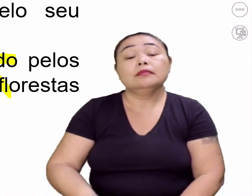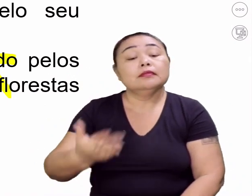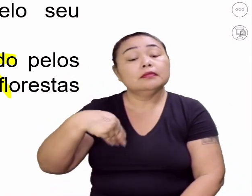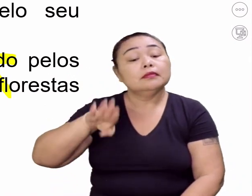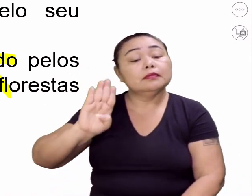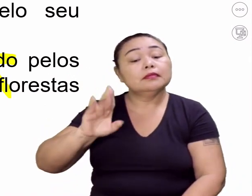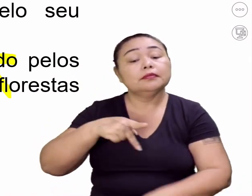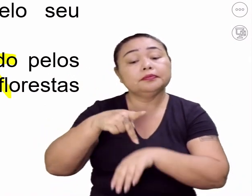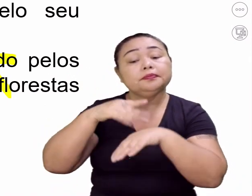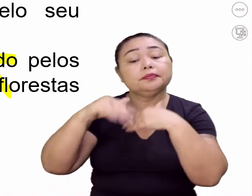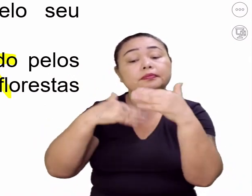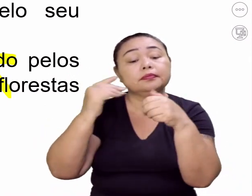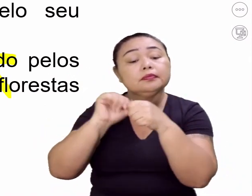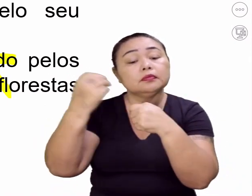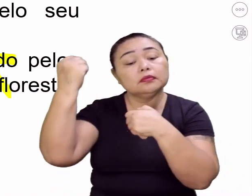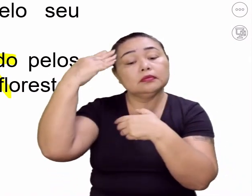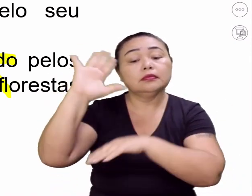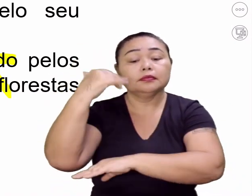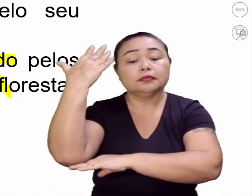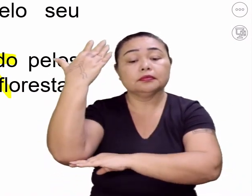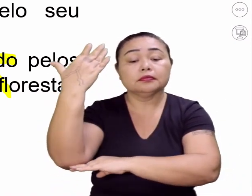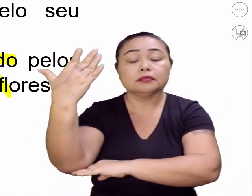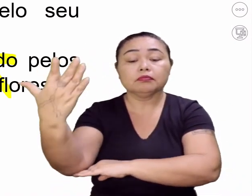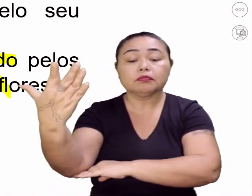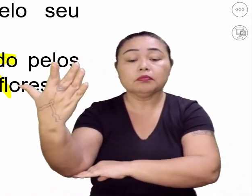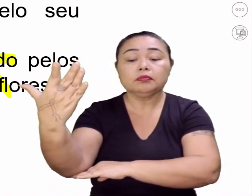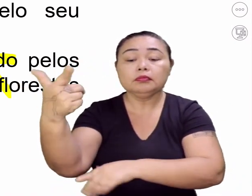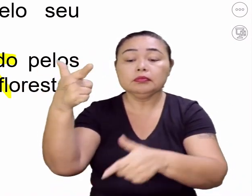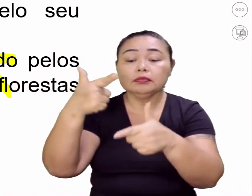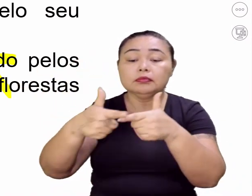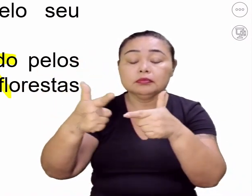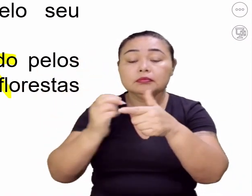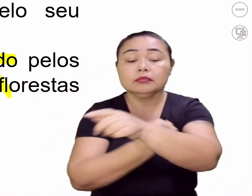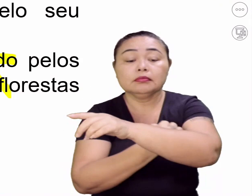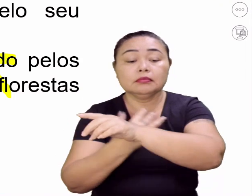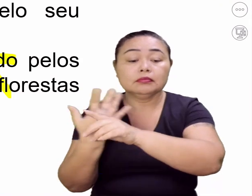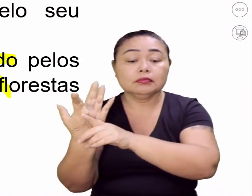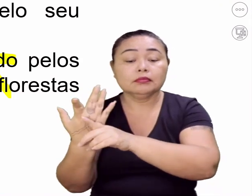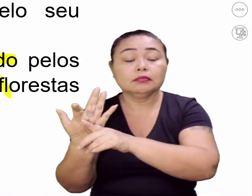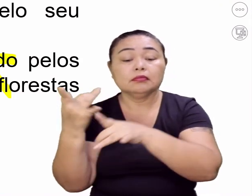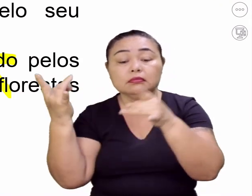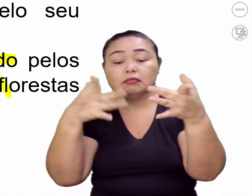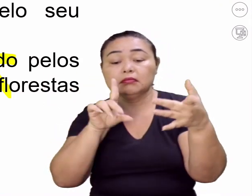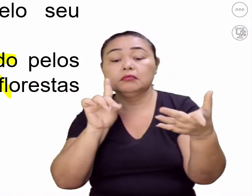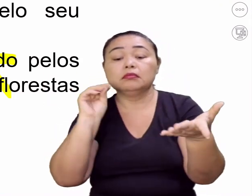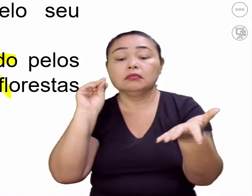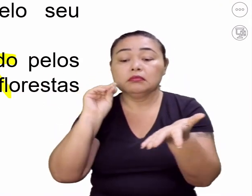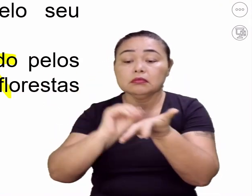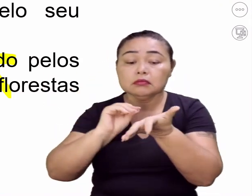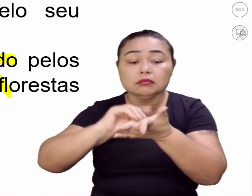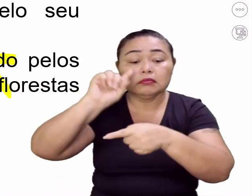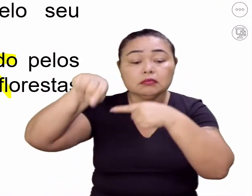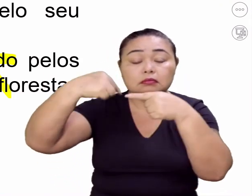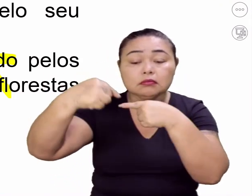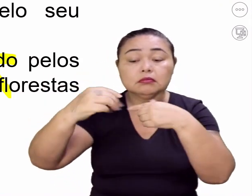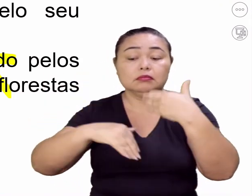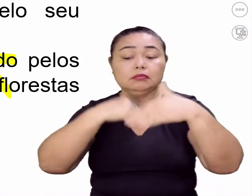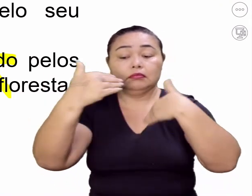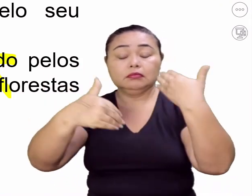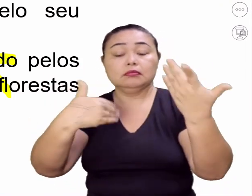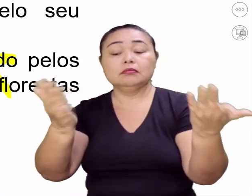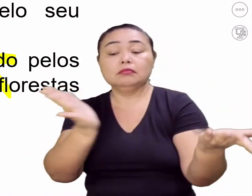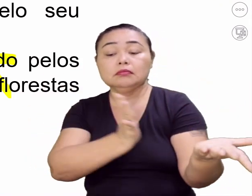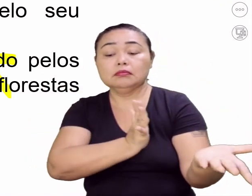B. Os países desenvolvidos culpam o desmatamento pelos problemas ambientais e negligenciam os danos ocasionados pelo seu